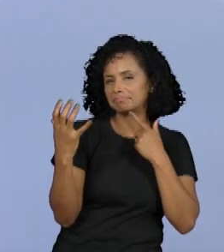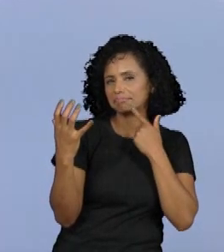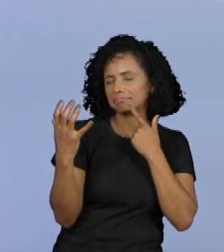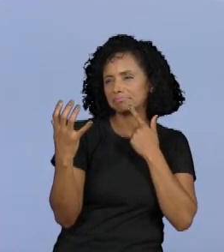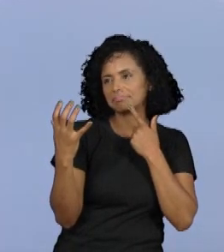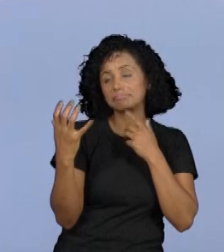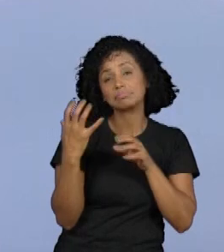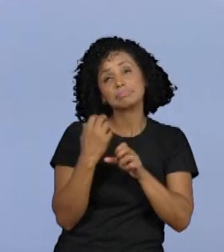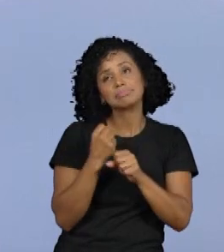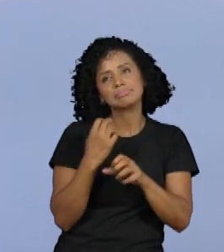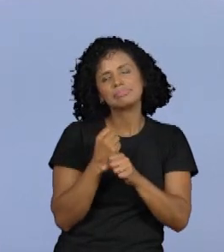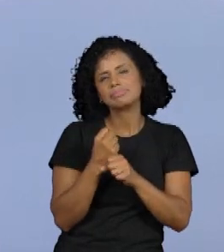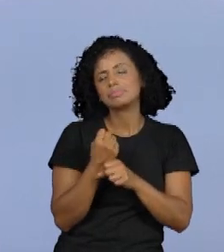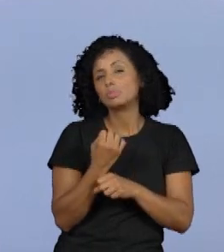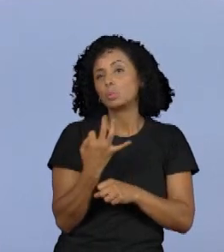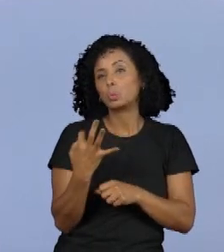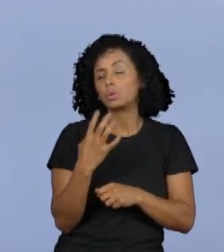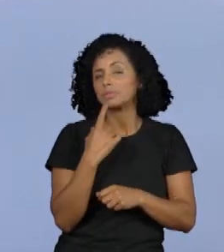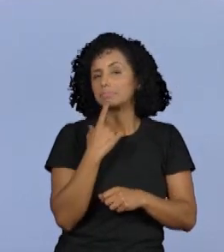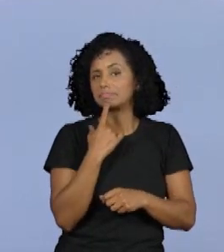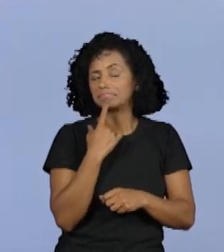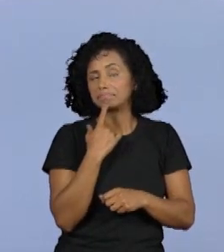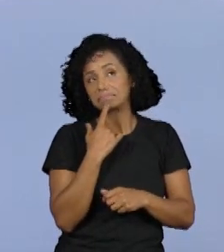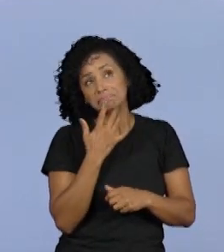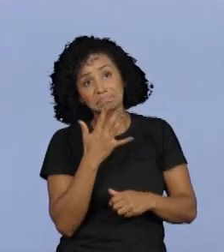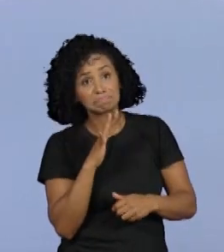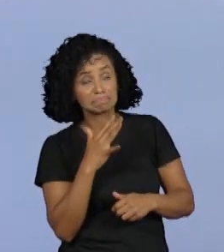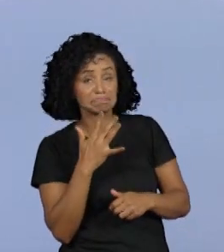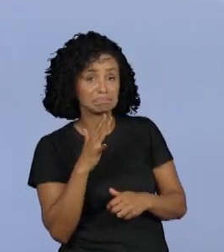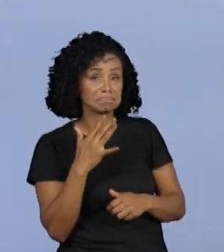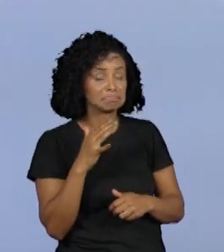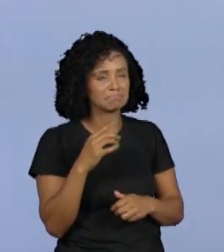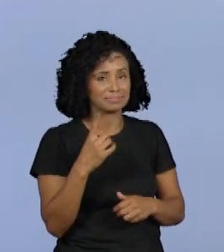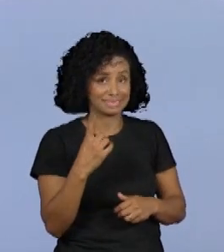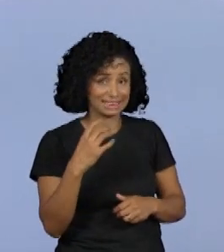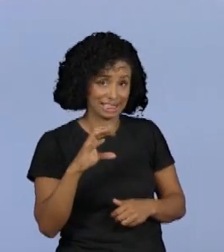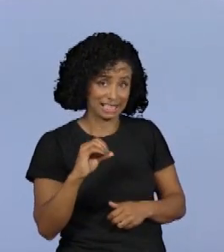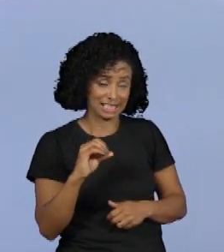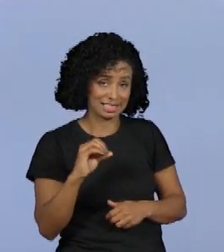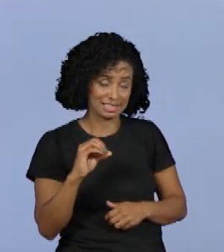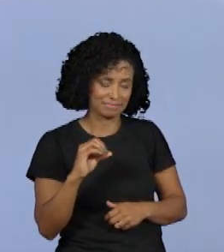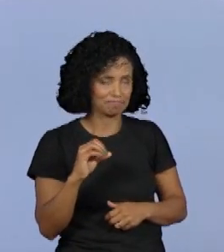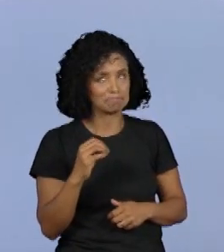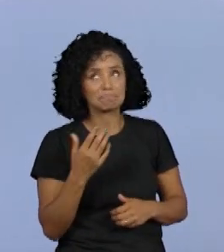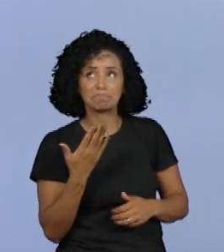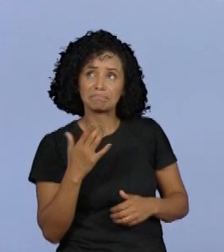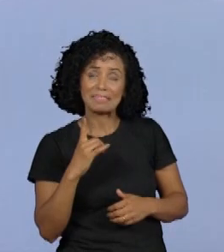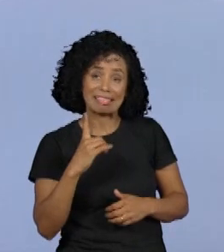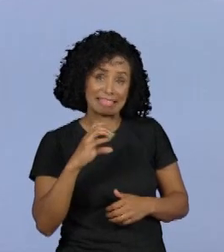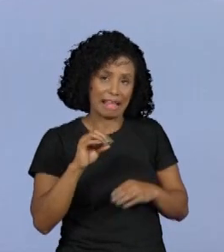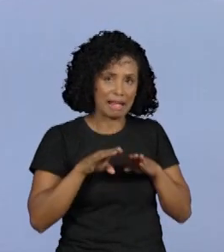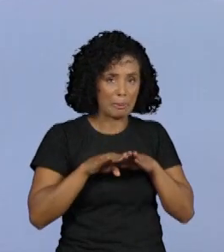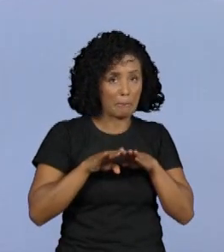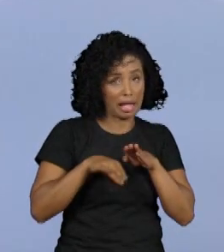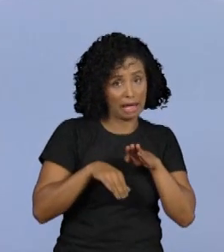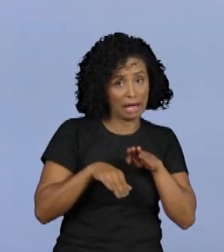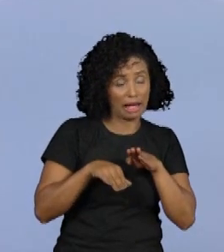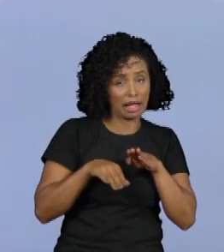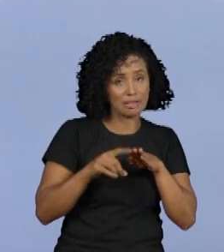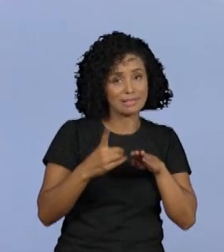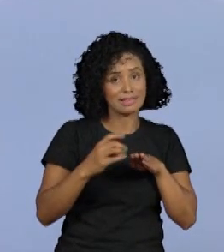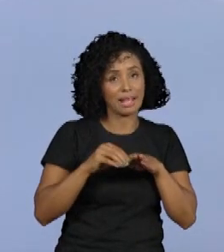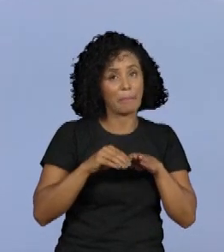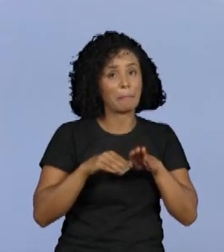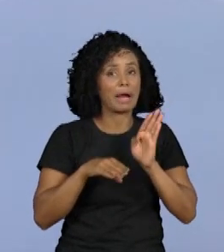quantidade. Será que tem mais de 10, menos de 10? Aí dá para estimar, não é assim, fazendo uma estimativa,